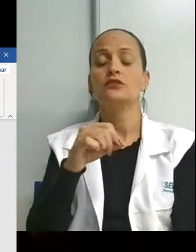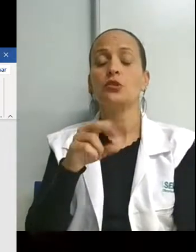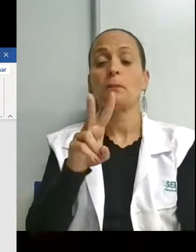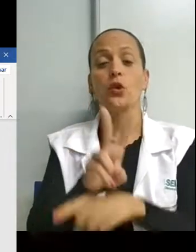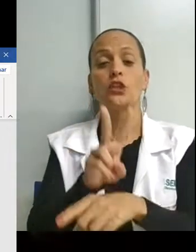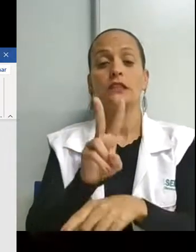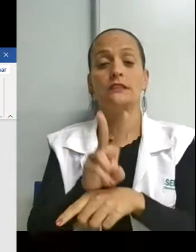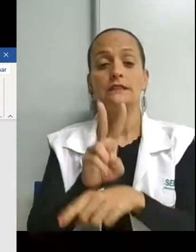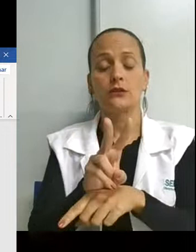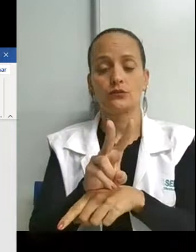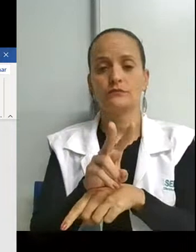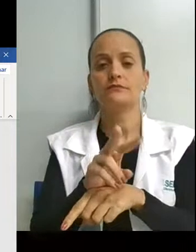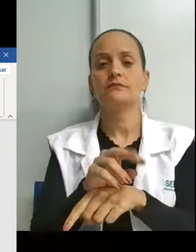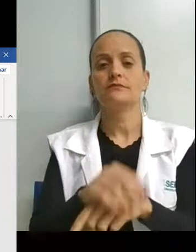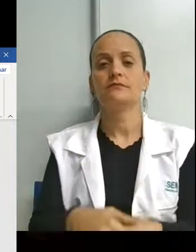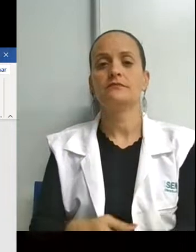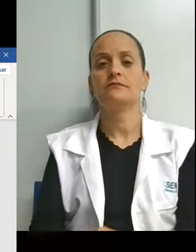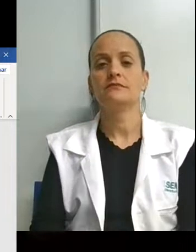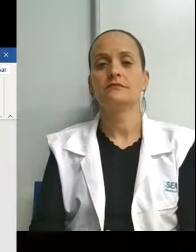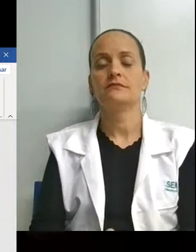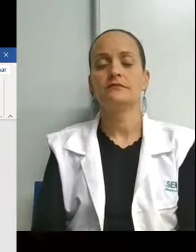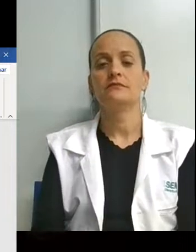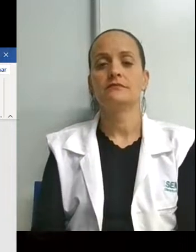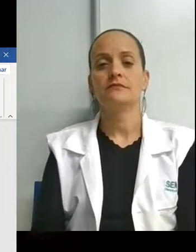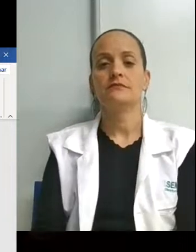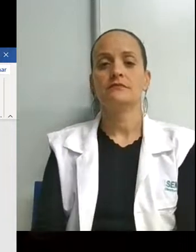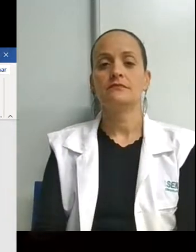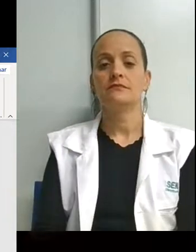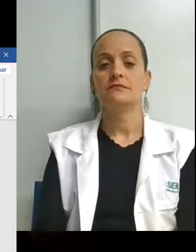proteção de acordo